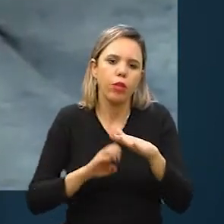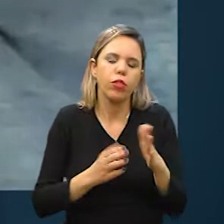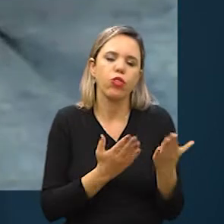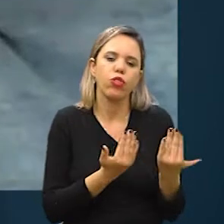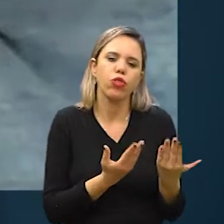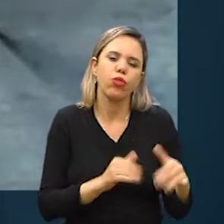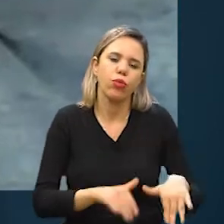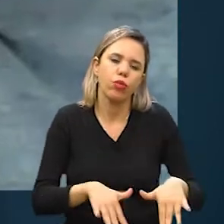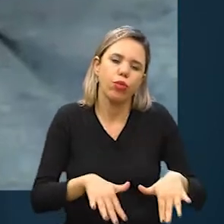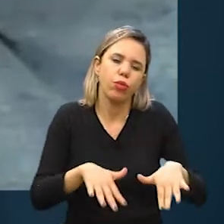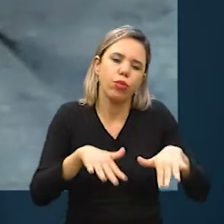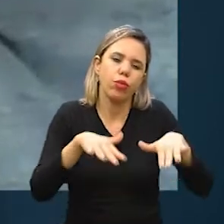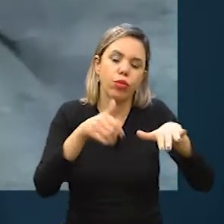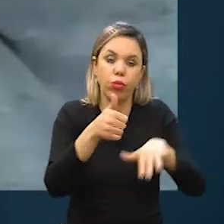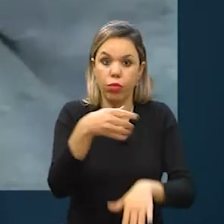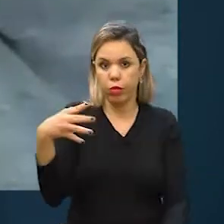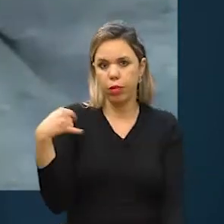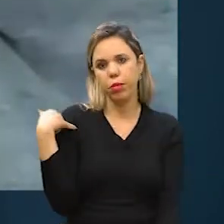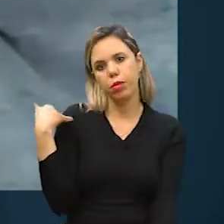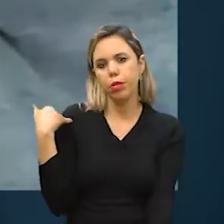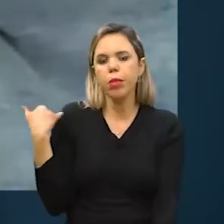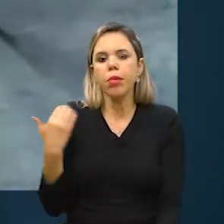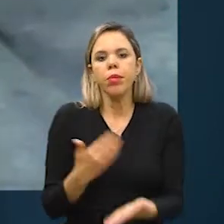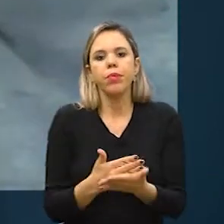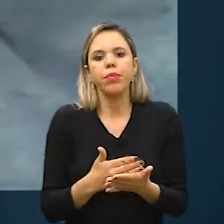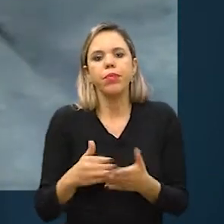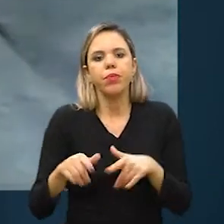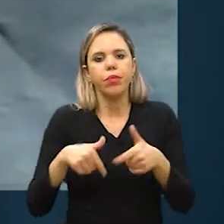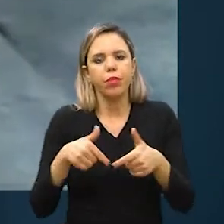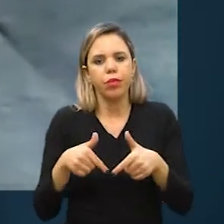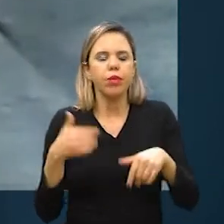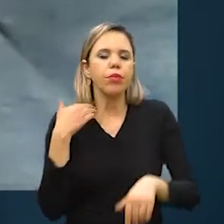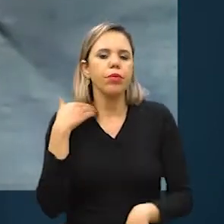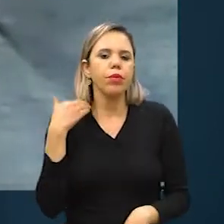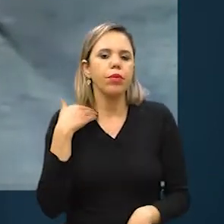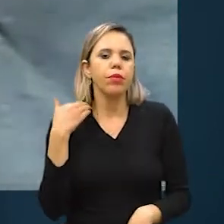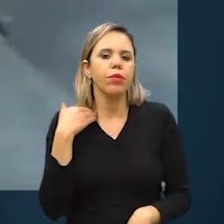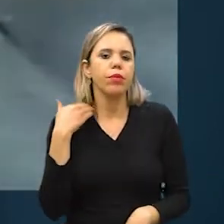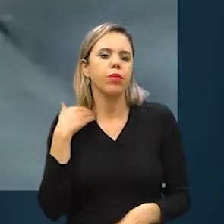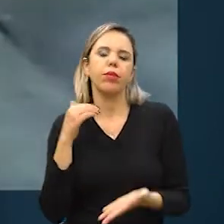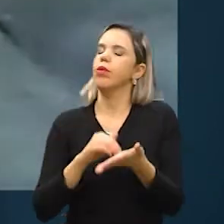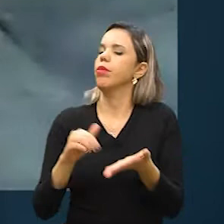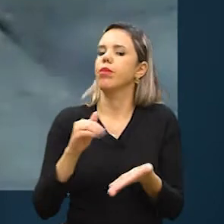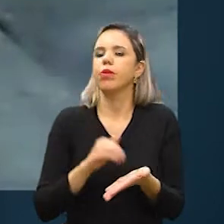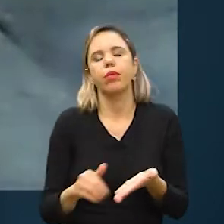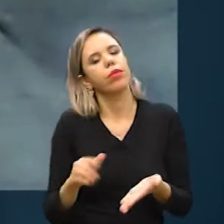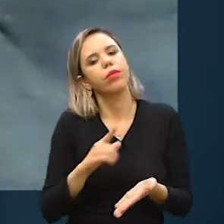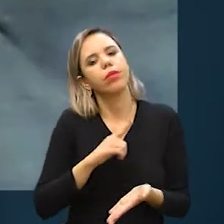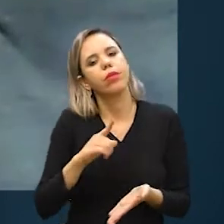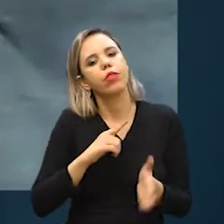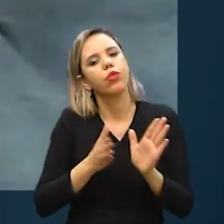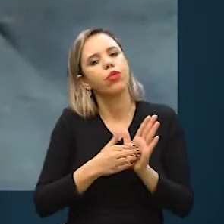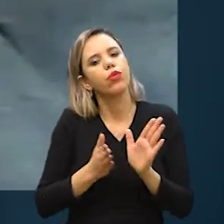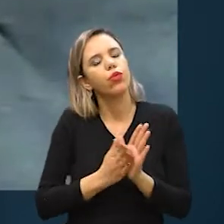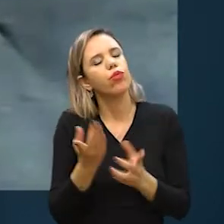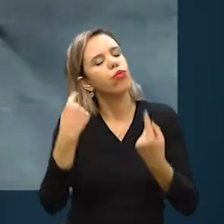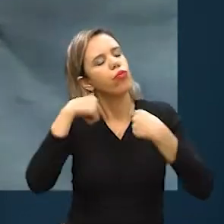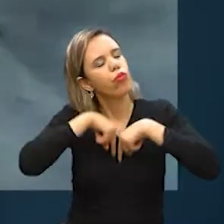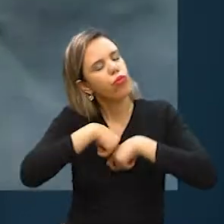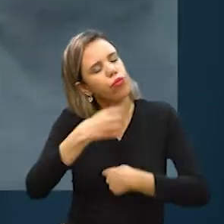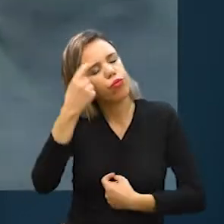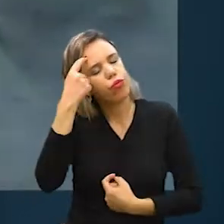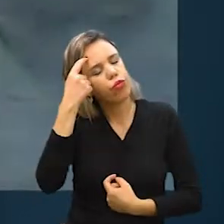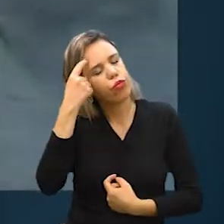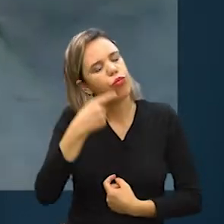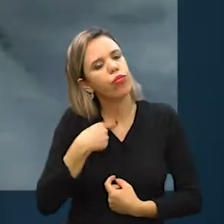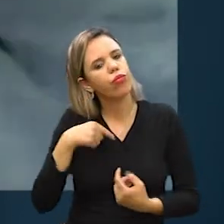com muito jovem. Com 14 anos, eu comecei a trabalhar num banco como office boy e eu tinha um propósito dentro de